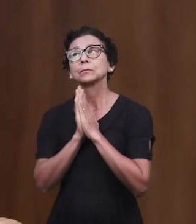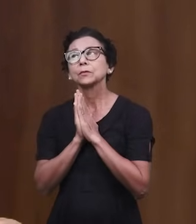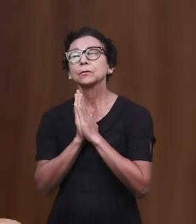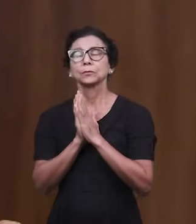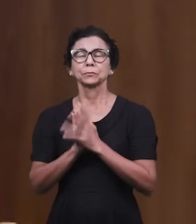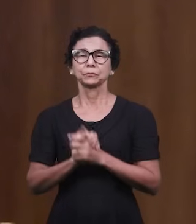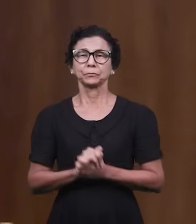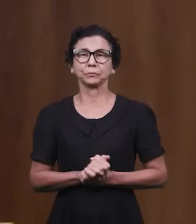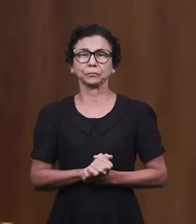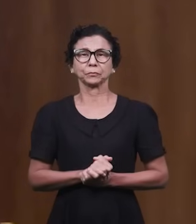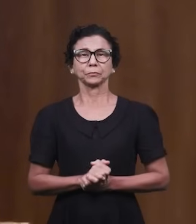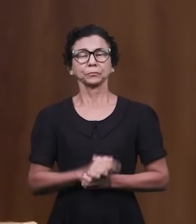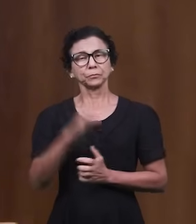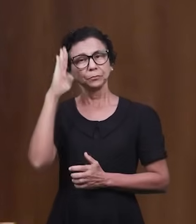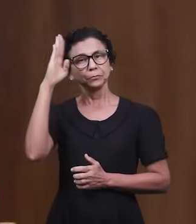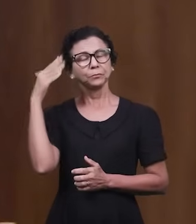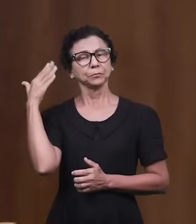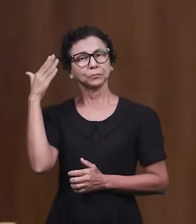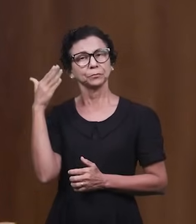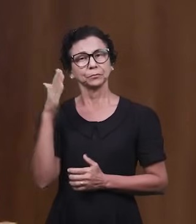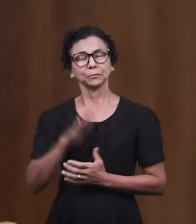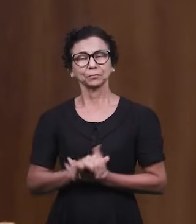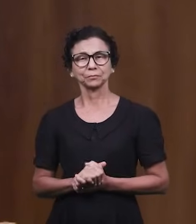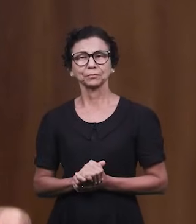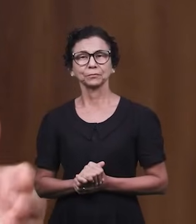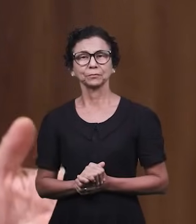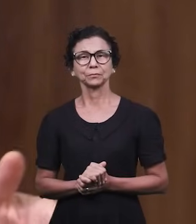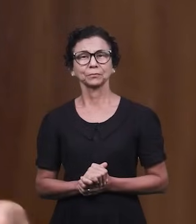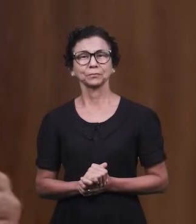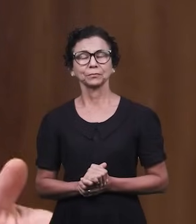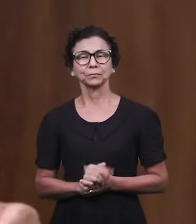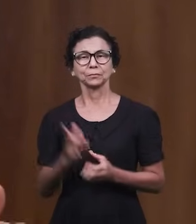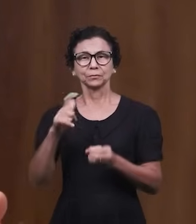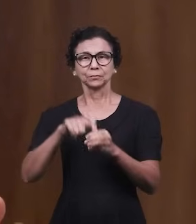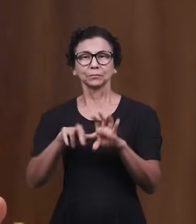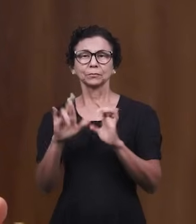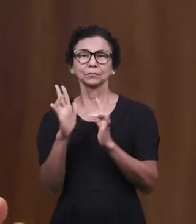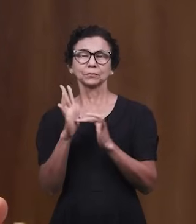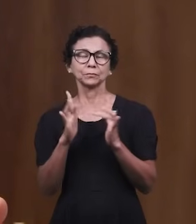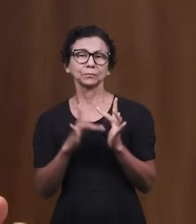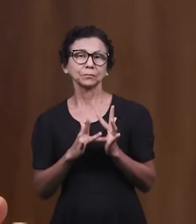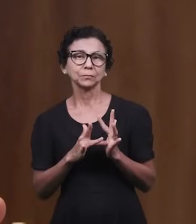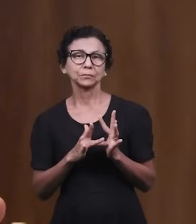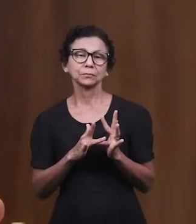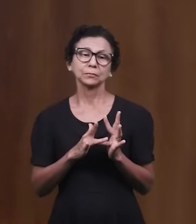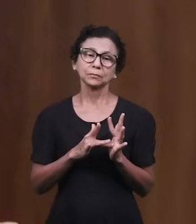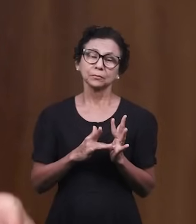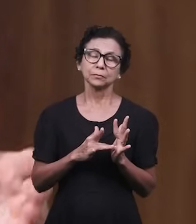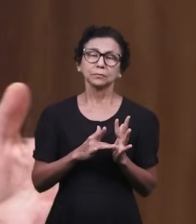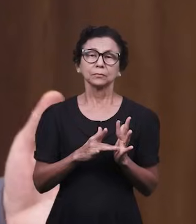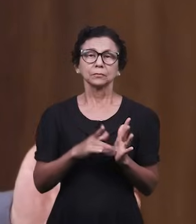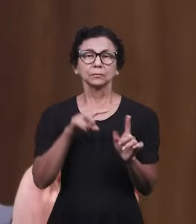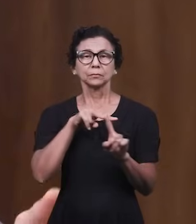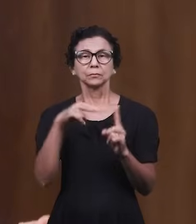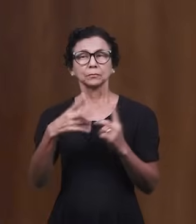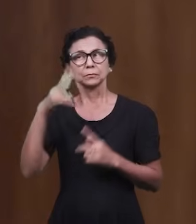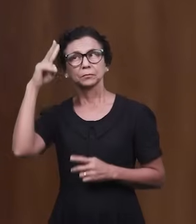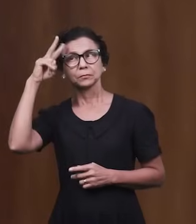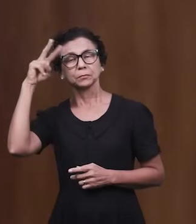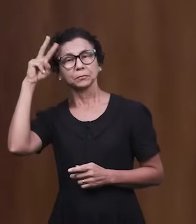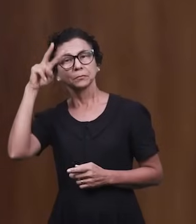Essa é a principal mensagem da igreja. E só que, analisando no teor histórico, inicialmente